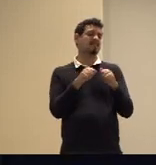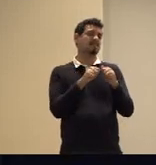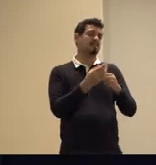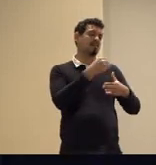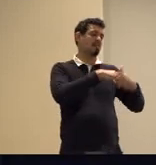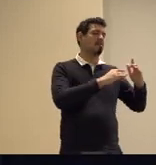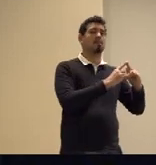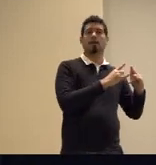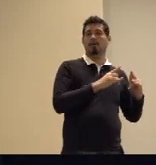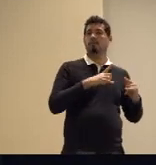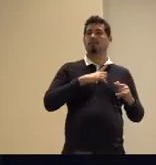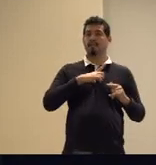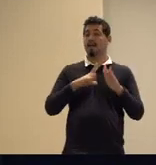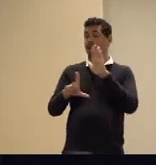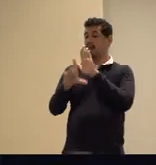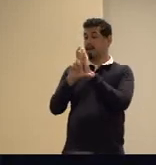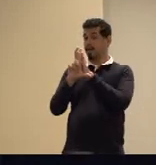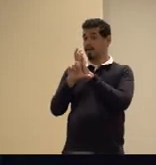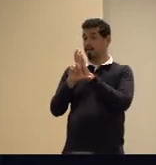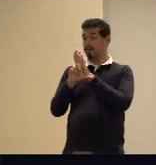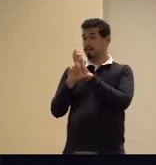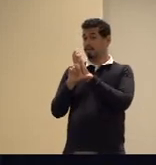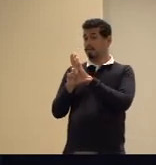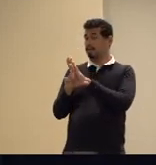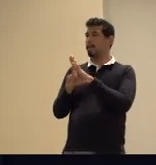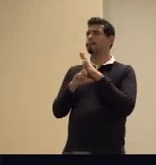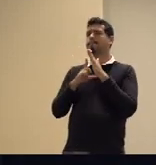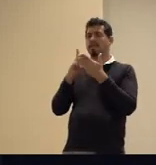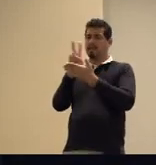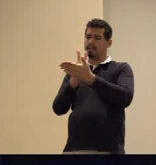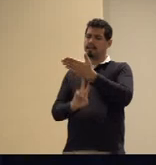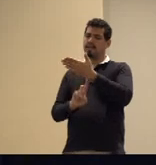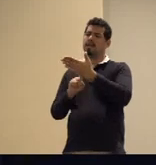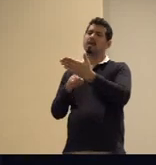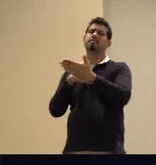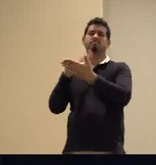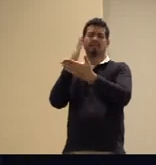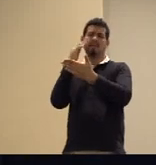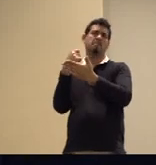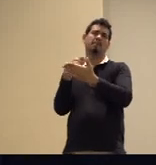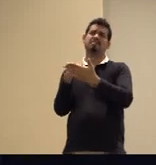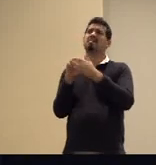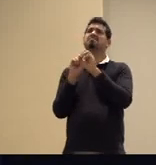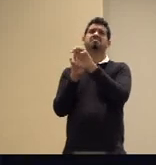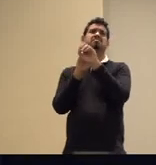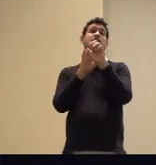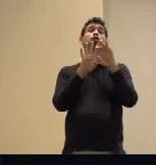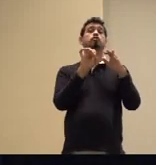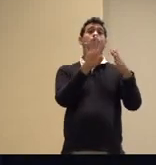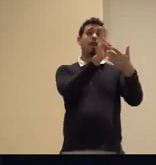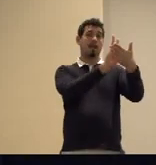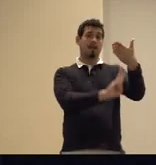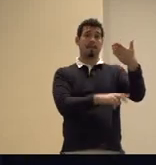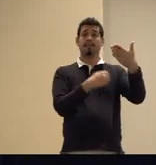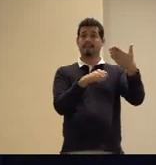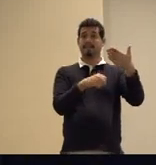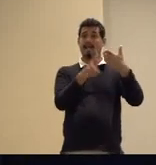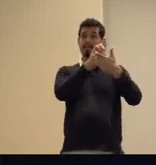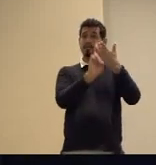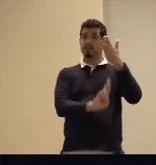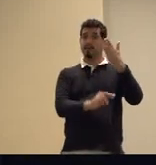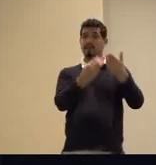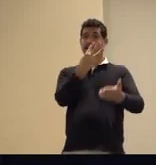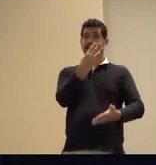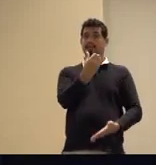Nós temos a legislação que prevê tudo isso. Ninguém precisa ensinar aqui o beabá. Basta ler. Resolução